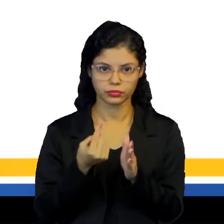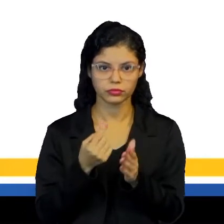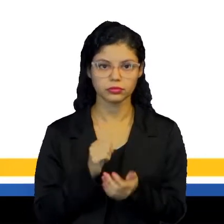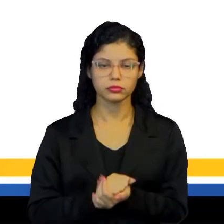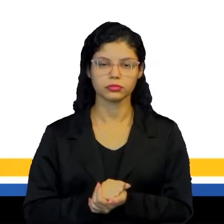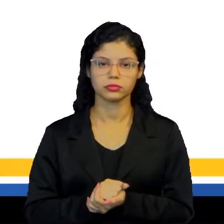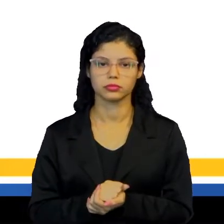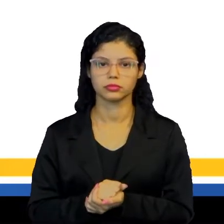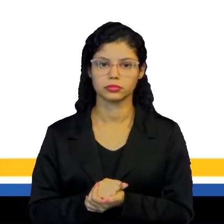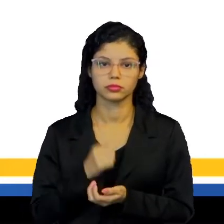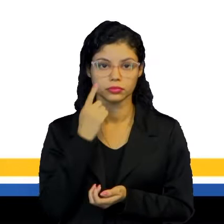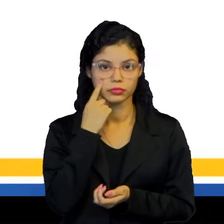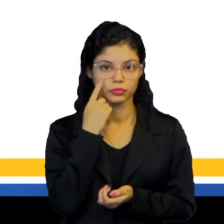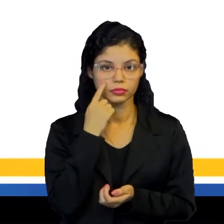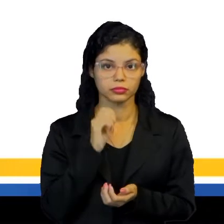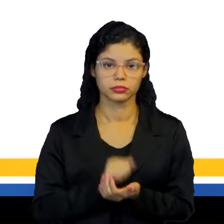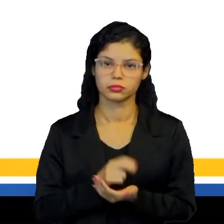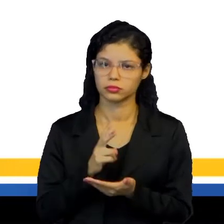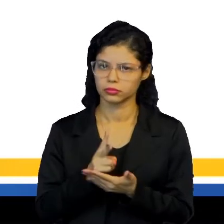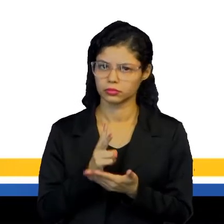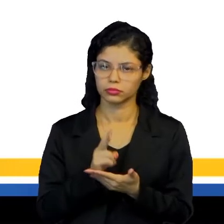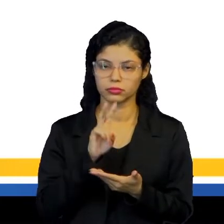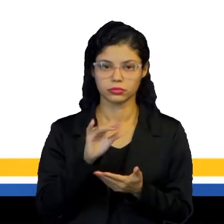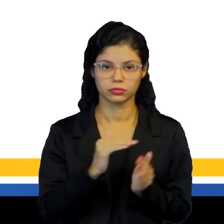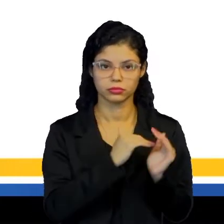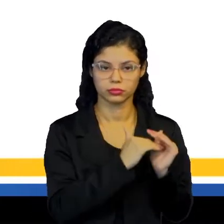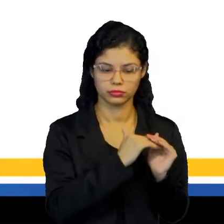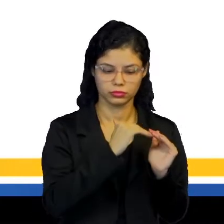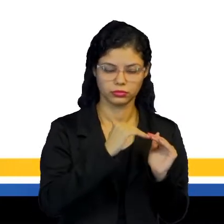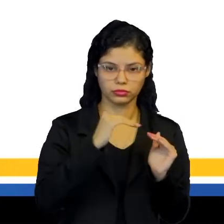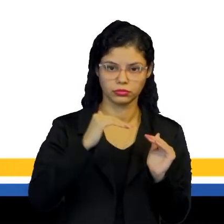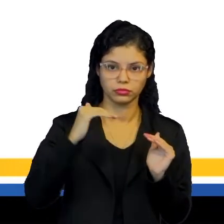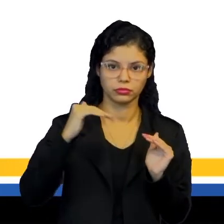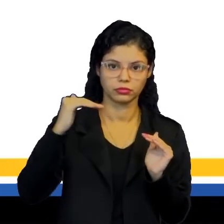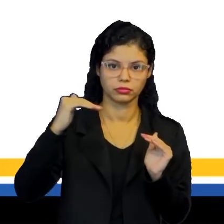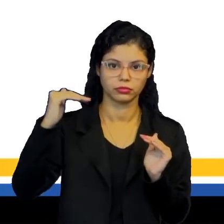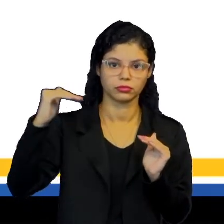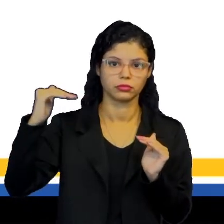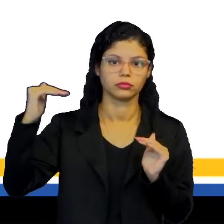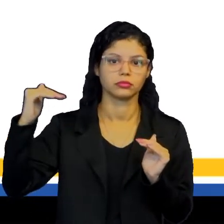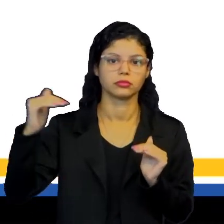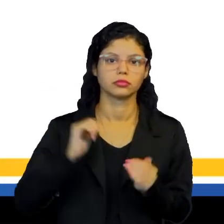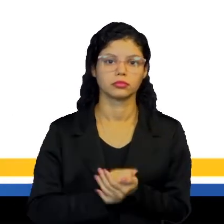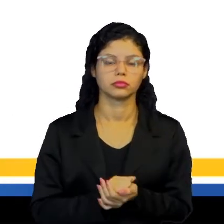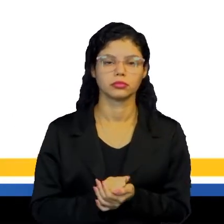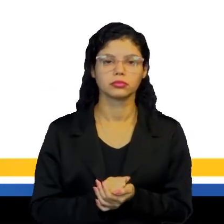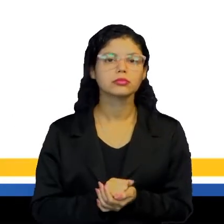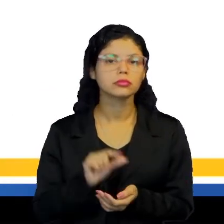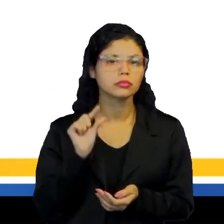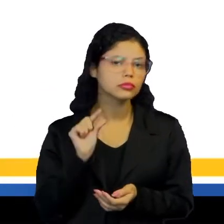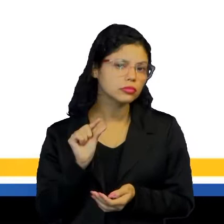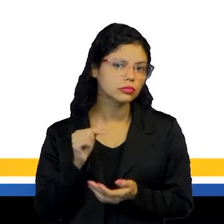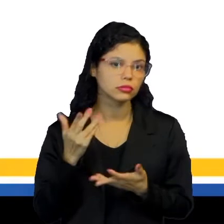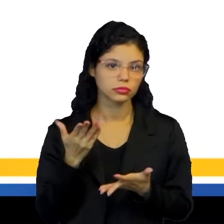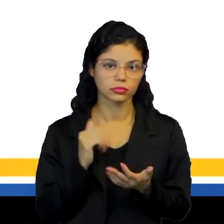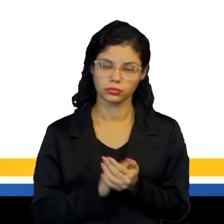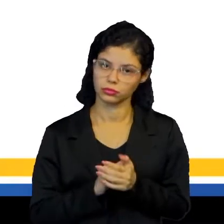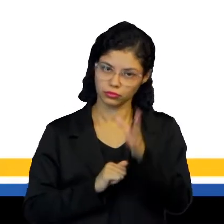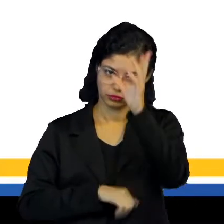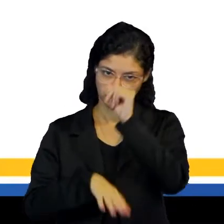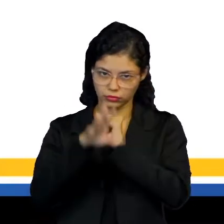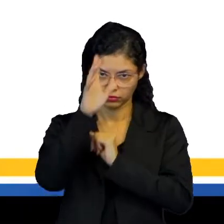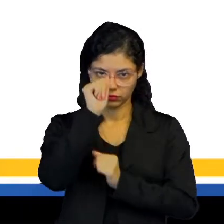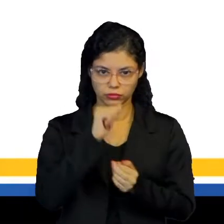degrau. Observe que a gente sempre vai subindo, tá? Ele, aos poucos.